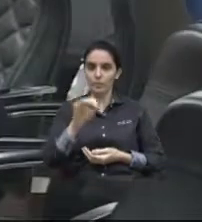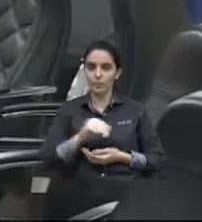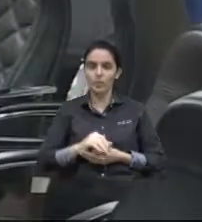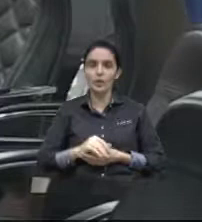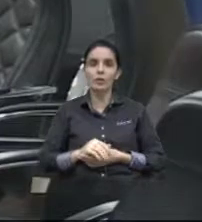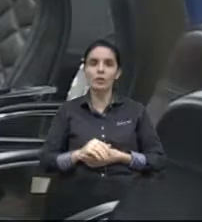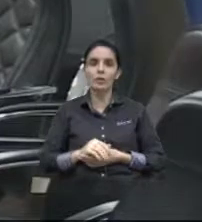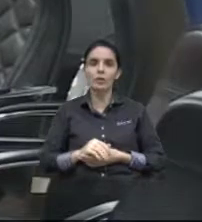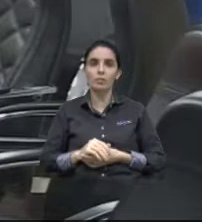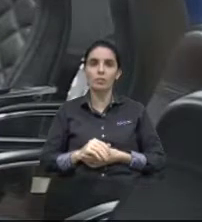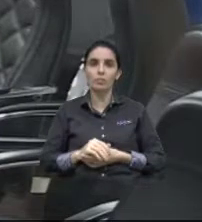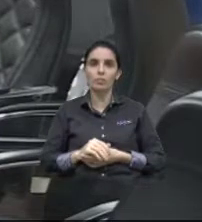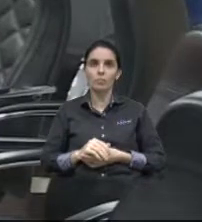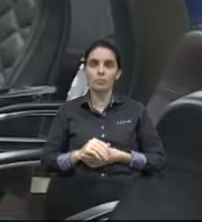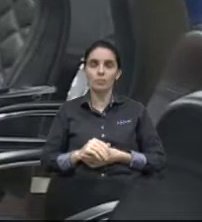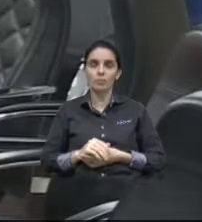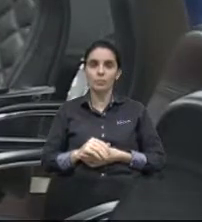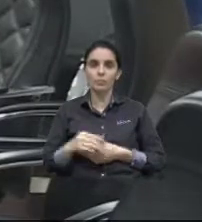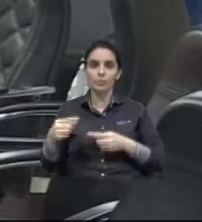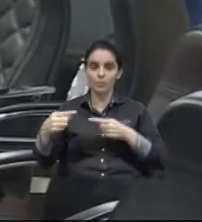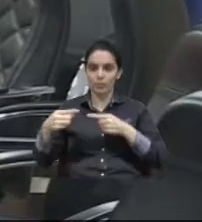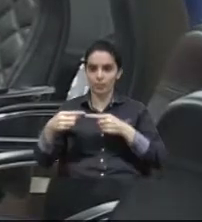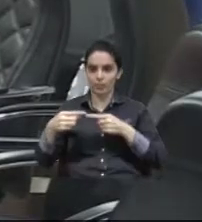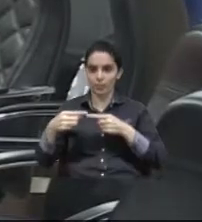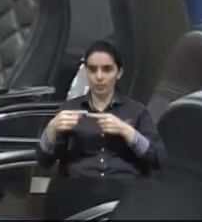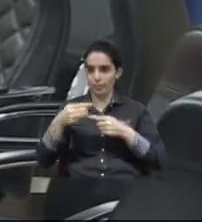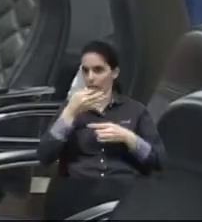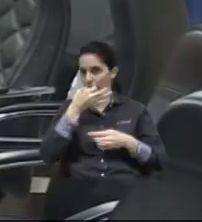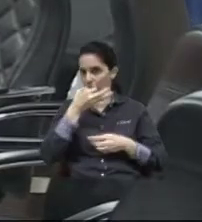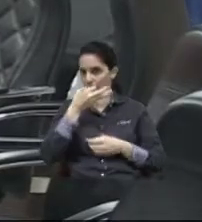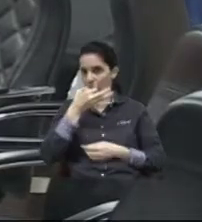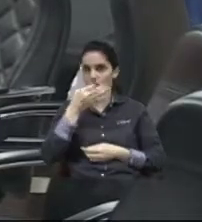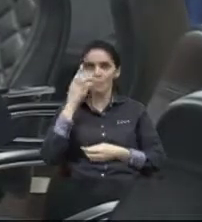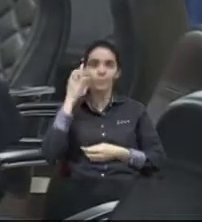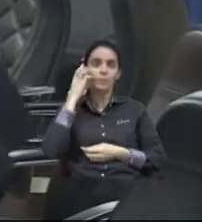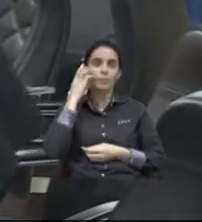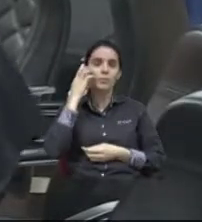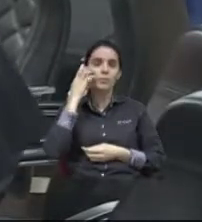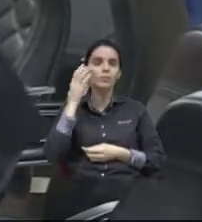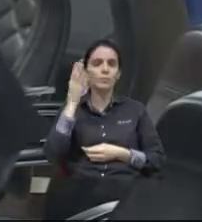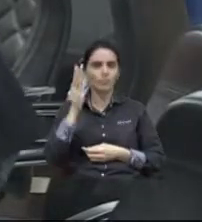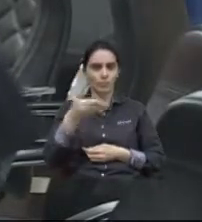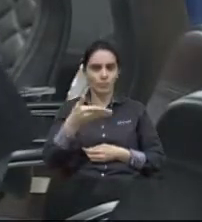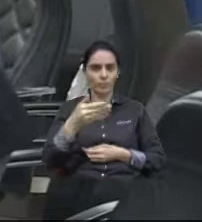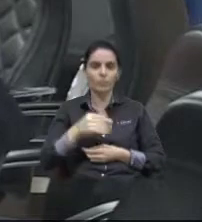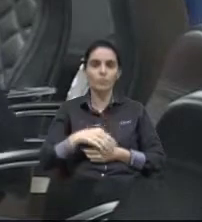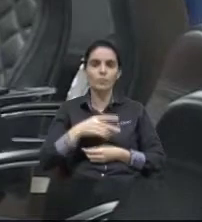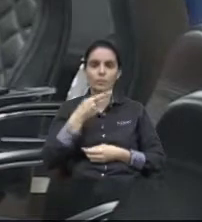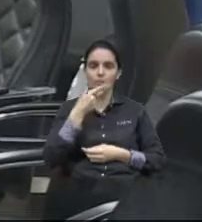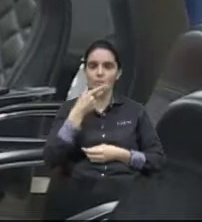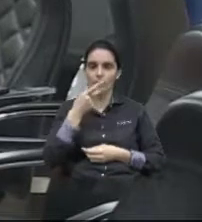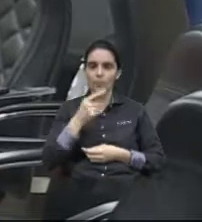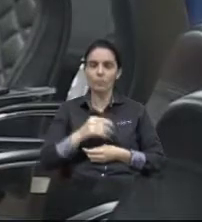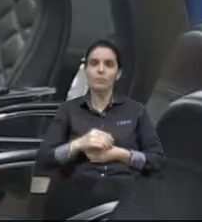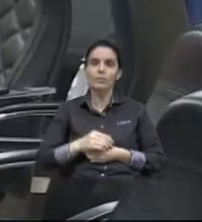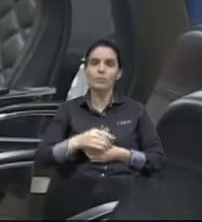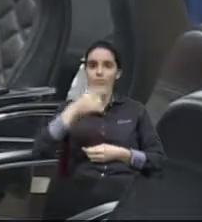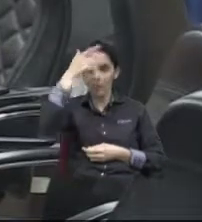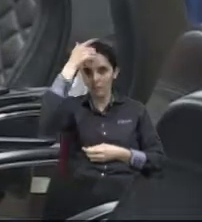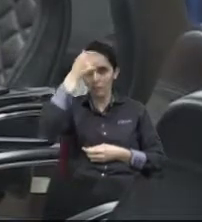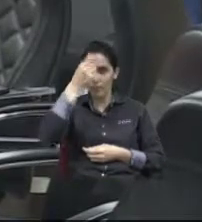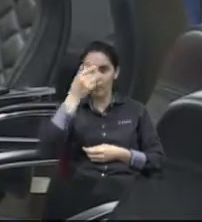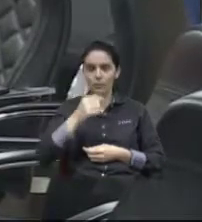colaborar, excelentíssimo vereador, doutor Marcelo Rossi, já comentei que realmente eu sinto uma falta